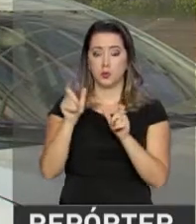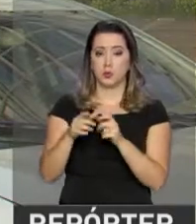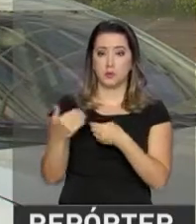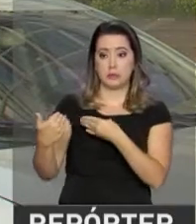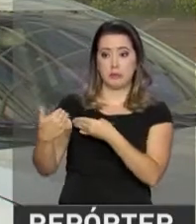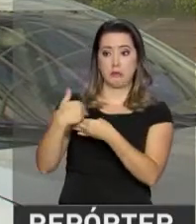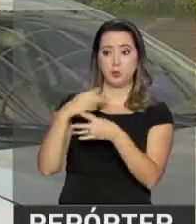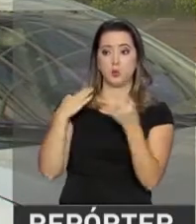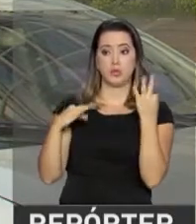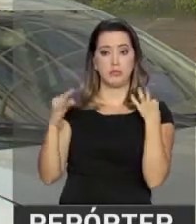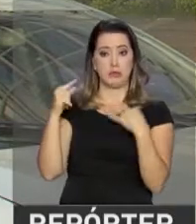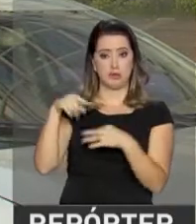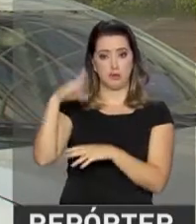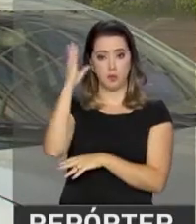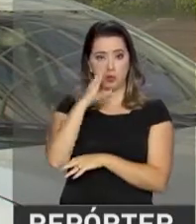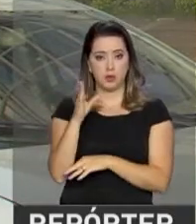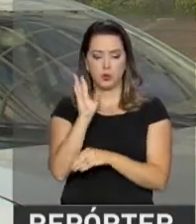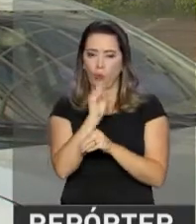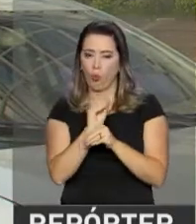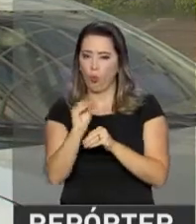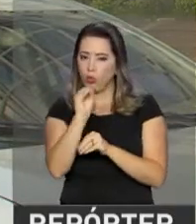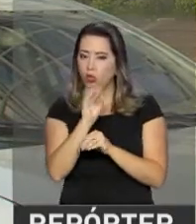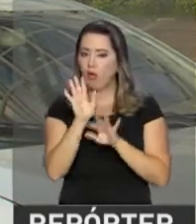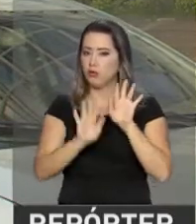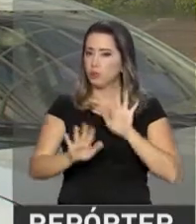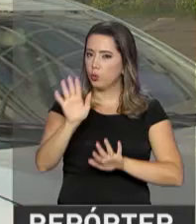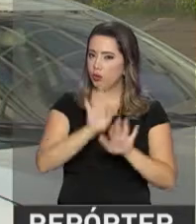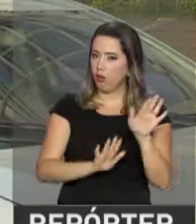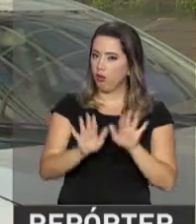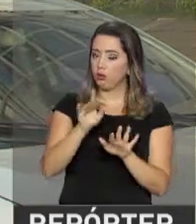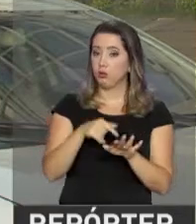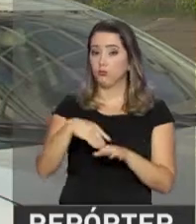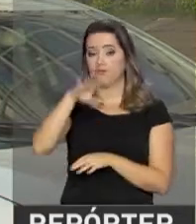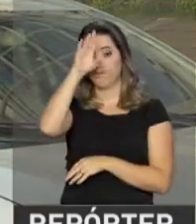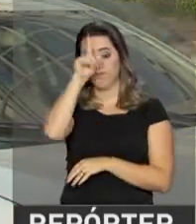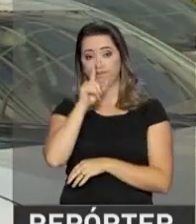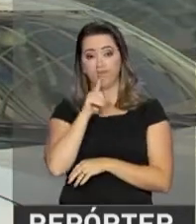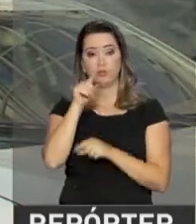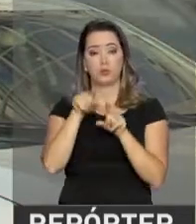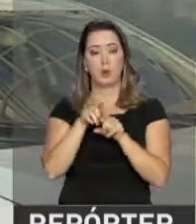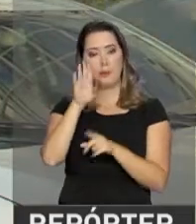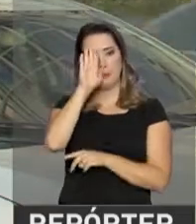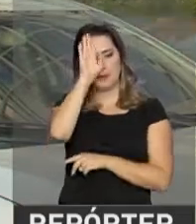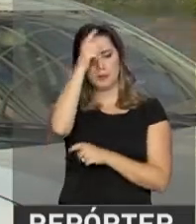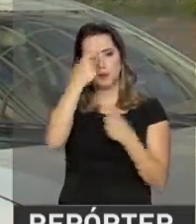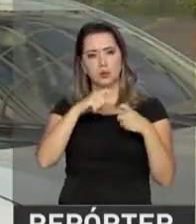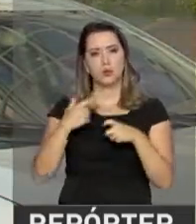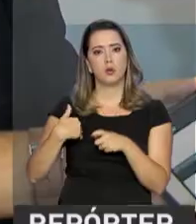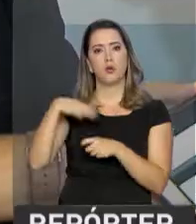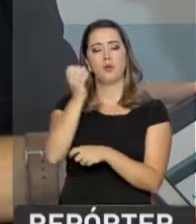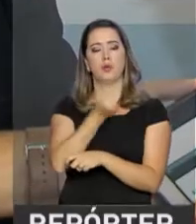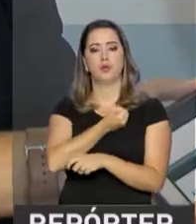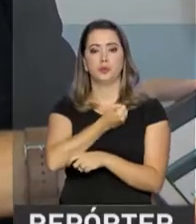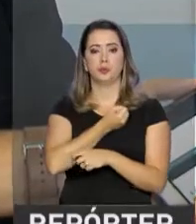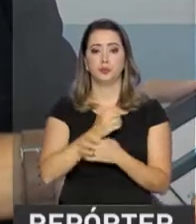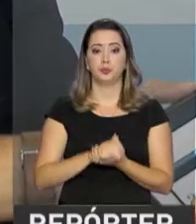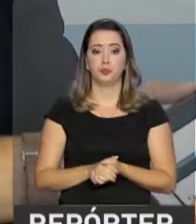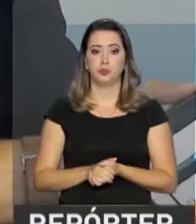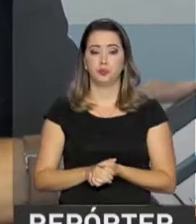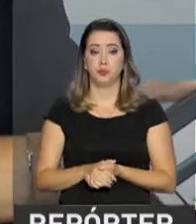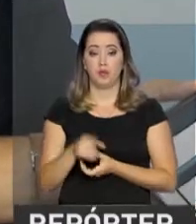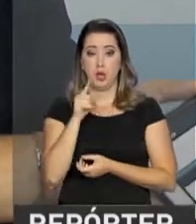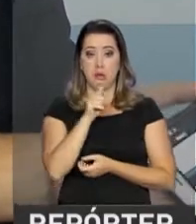quanto aos cuidados com a febre amarela principalmente nas regiões com maior número de casos o ministro da saúde